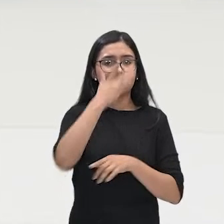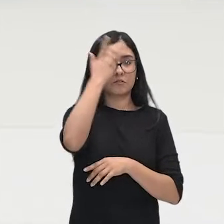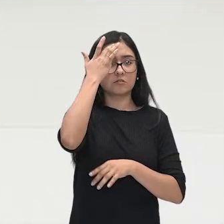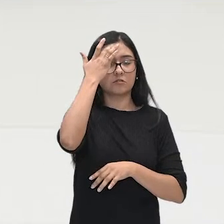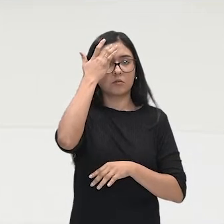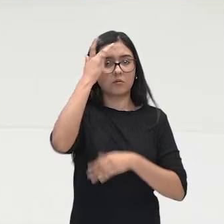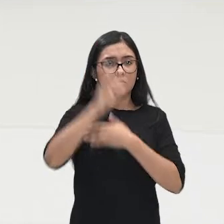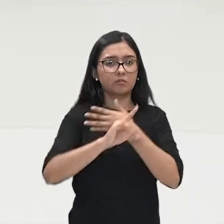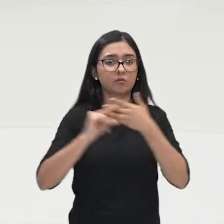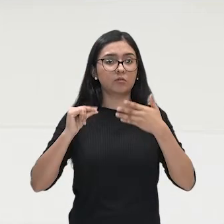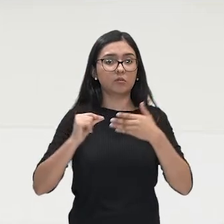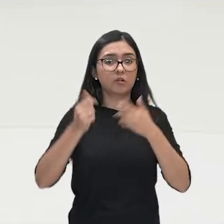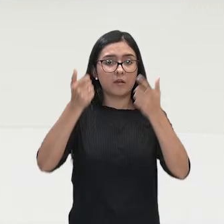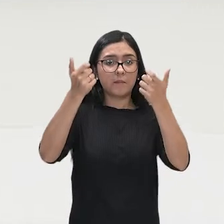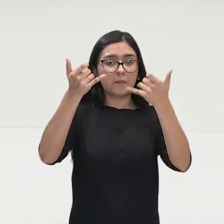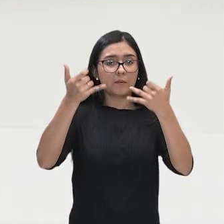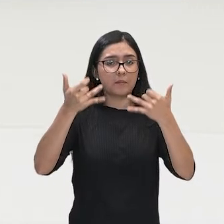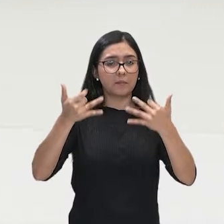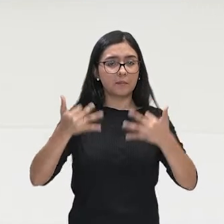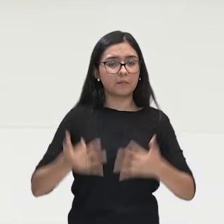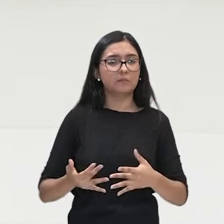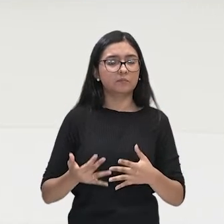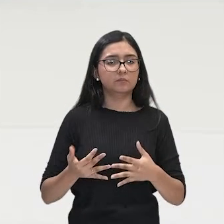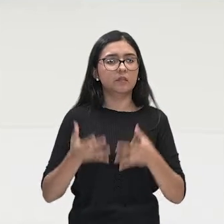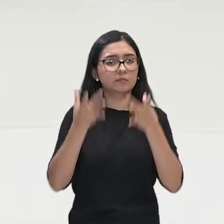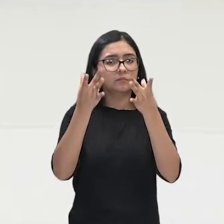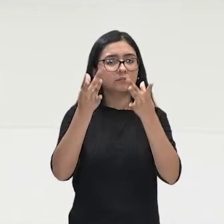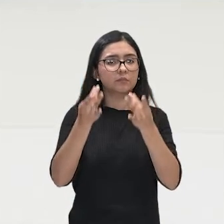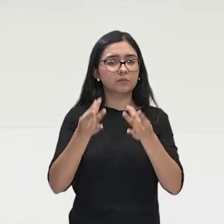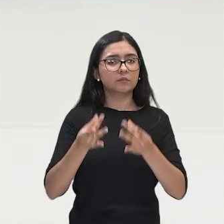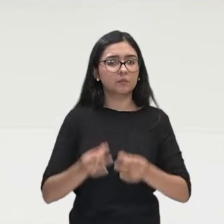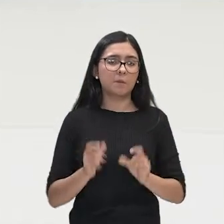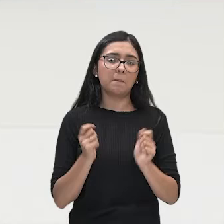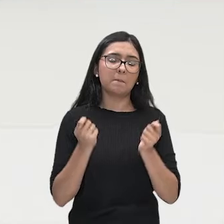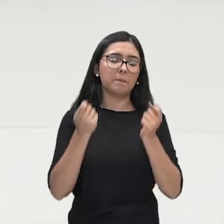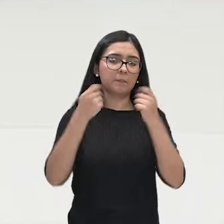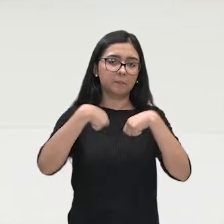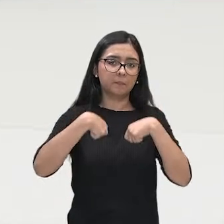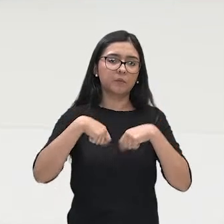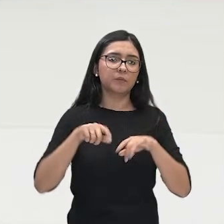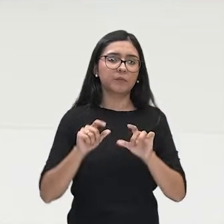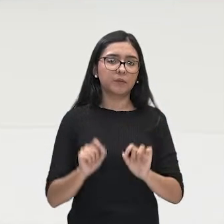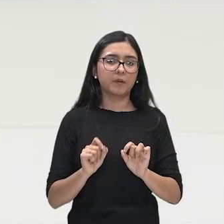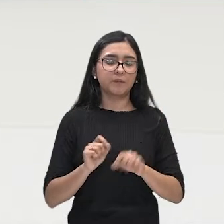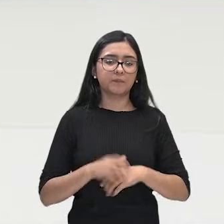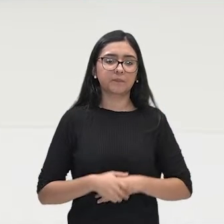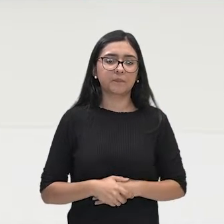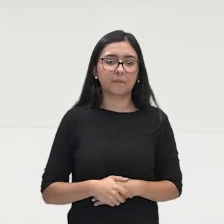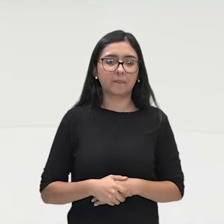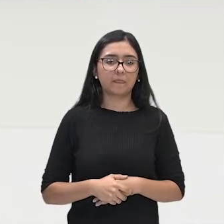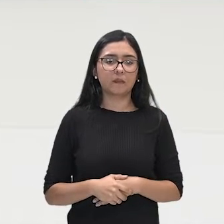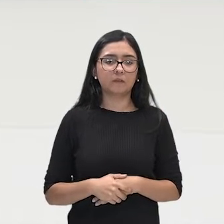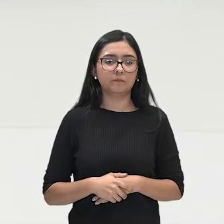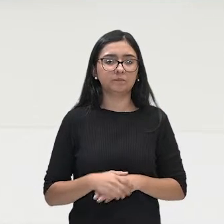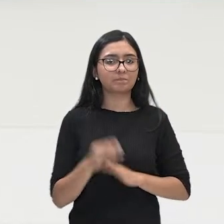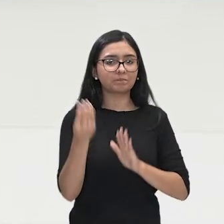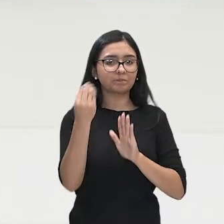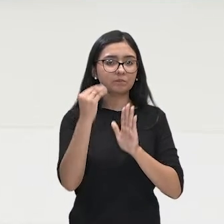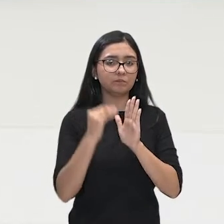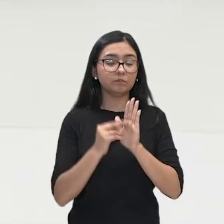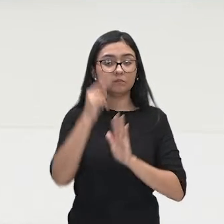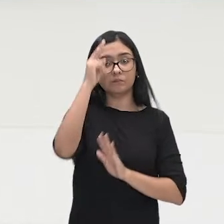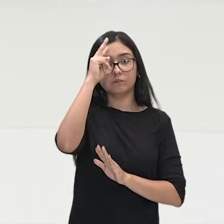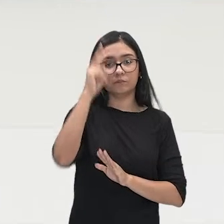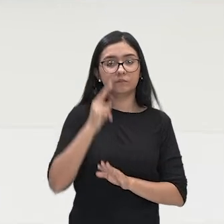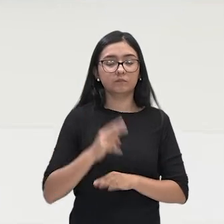né, o que se passa, os fatos, e ali ele pode descrever, né, algum elemento daquela história.